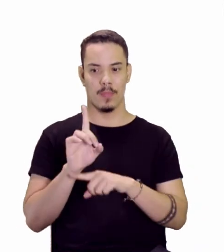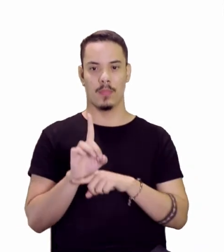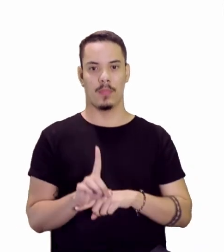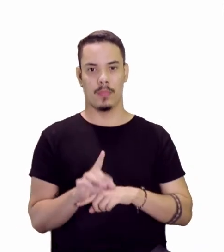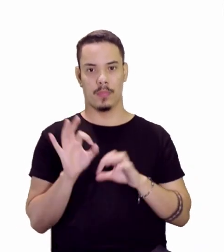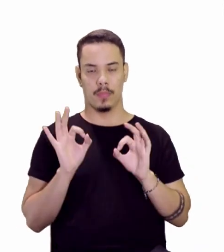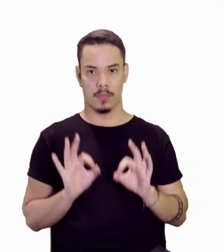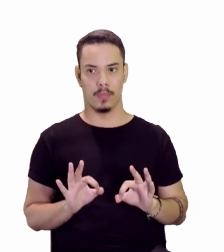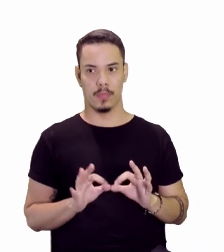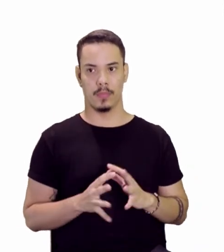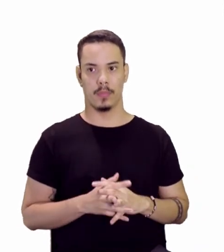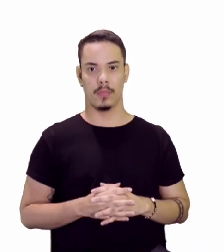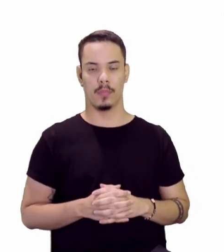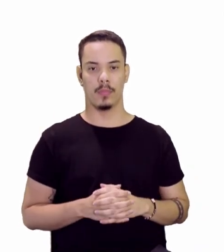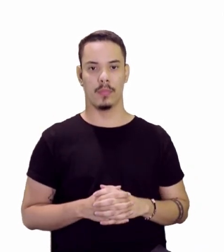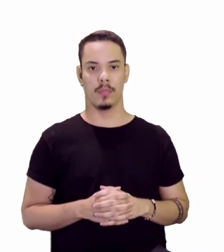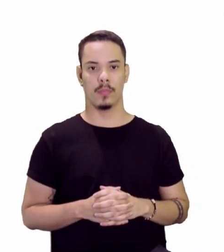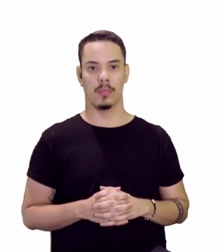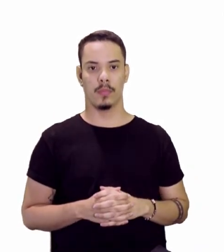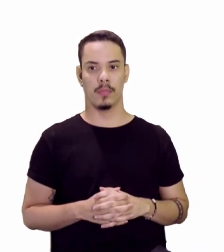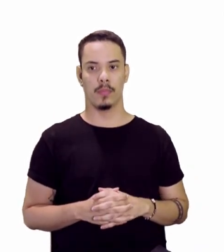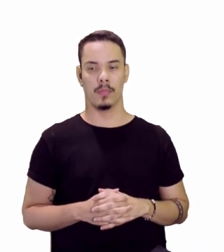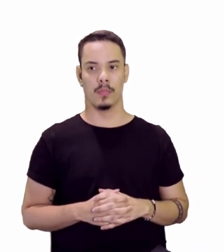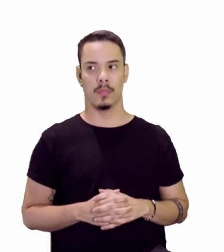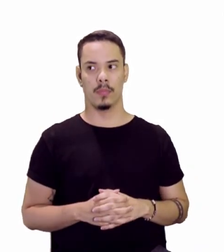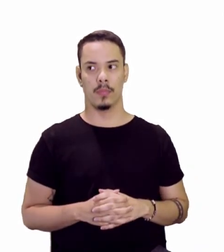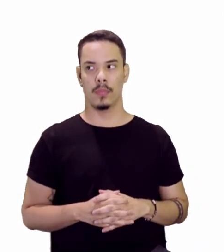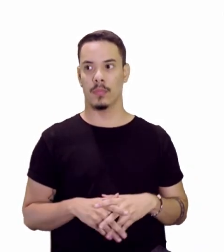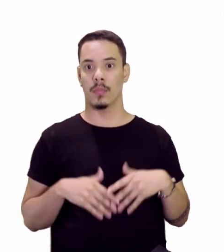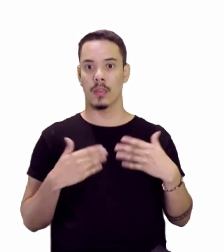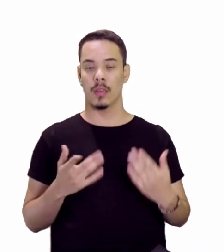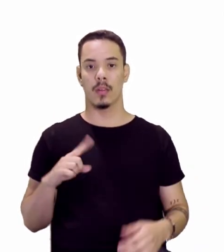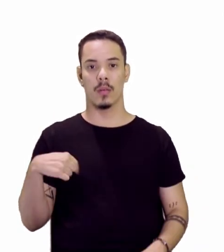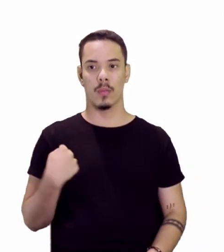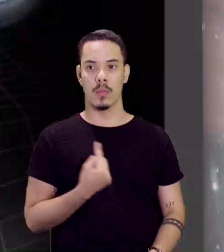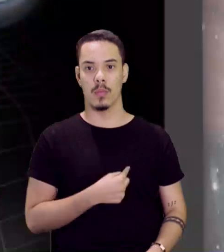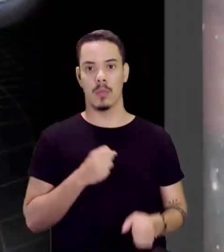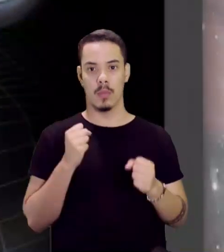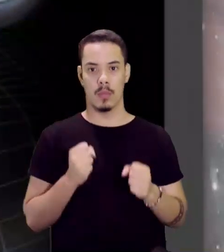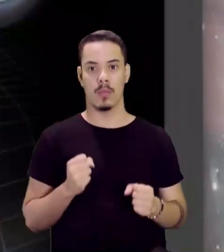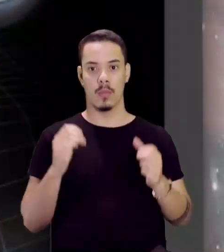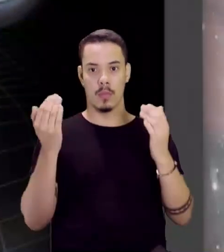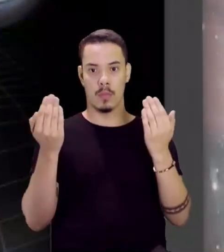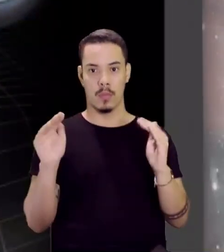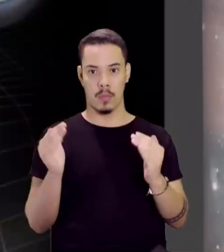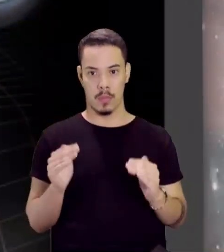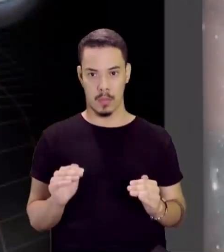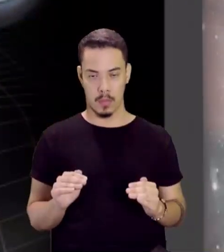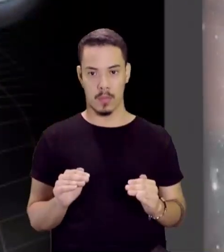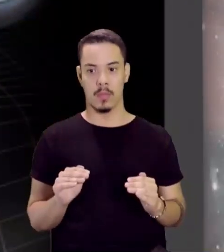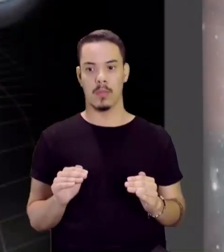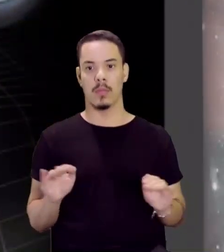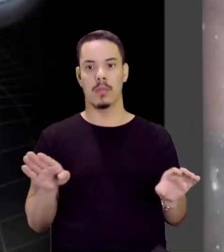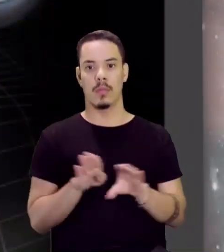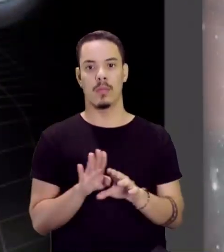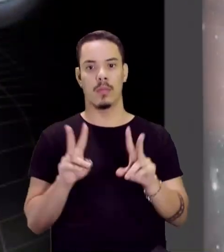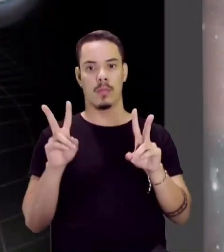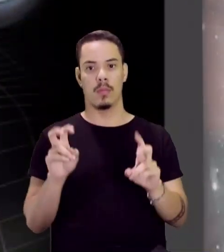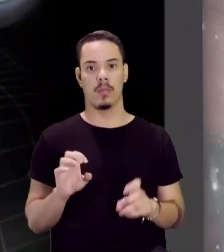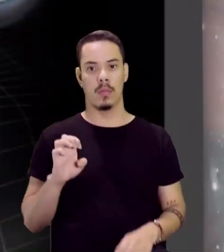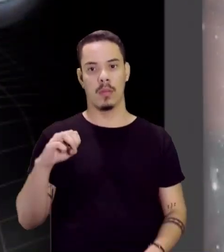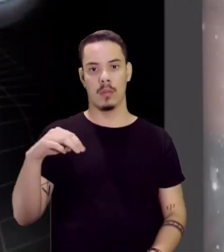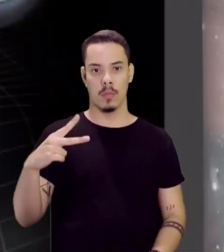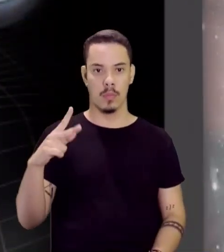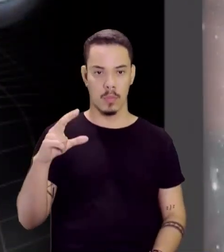Então, vem cá com nós, pessoal, olha só. Então, ali, para a gente poder analisar a questão do impulso, tem que